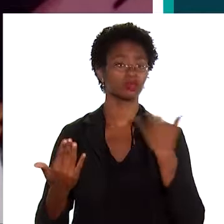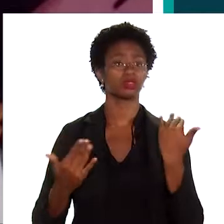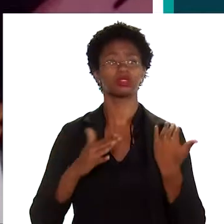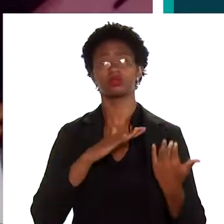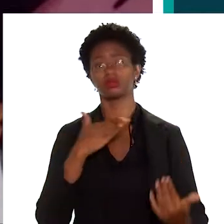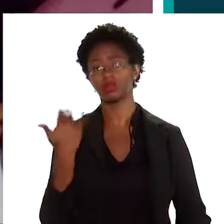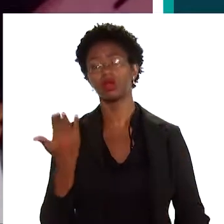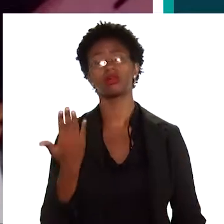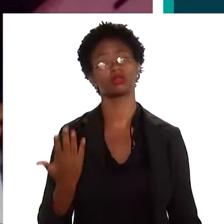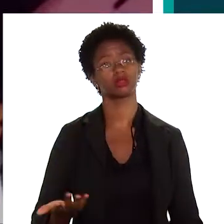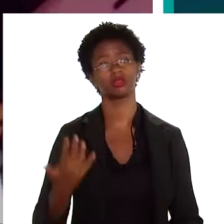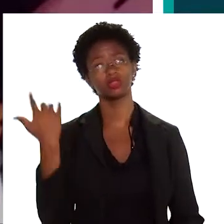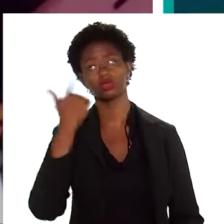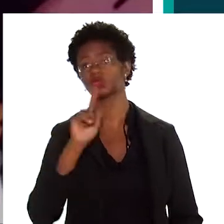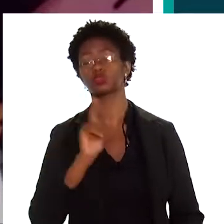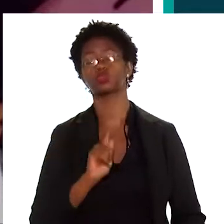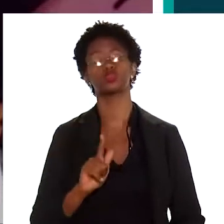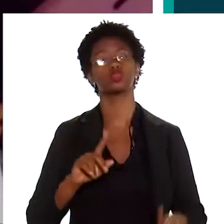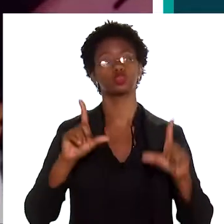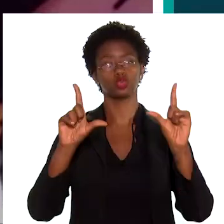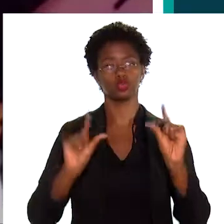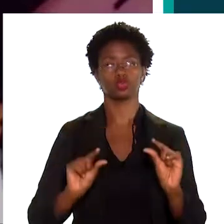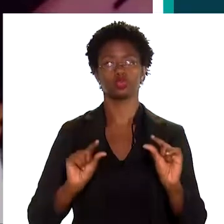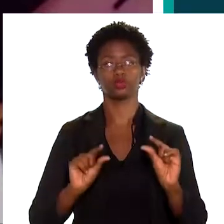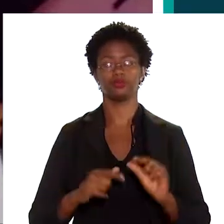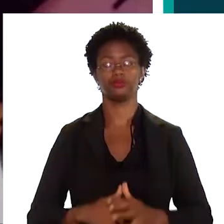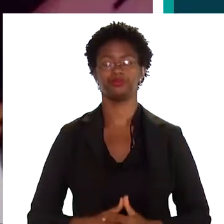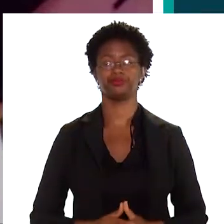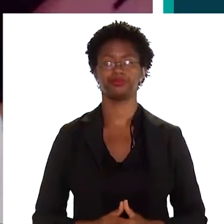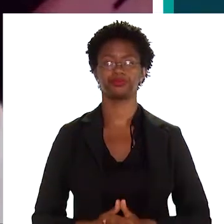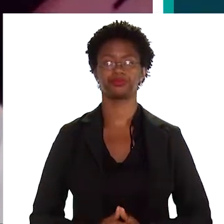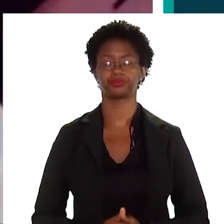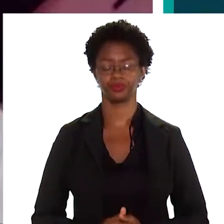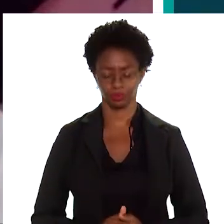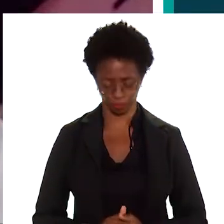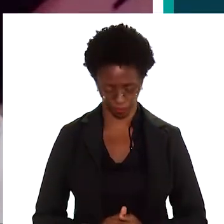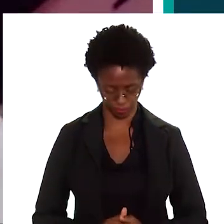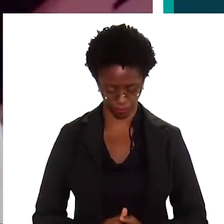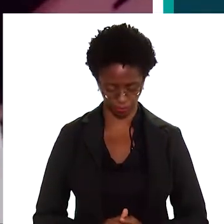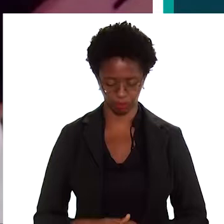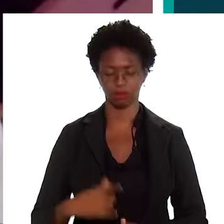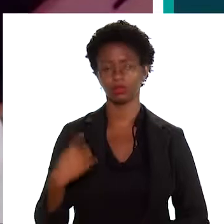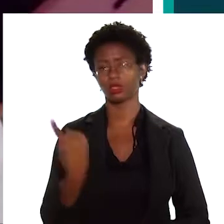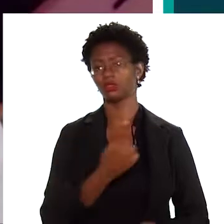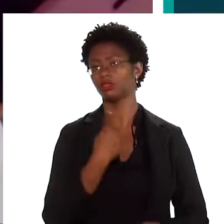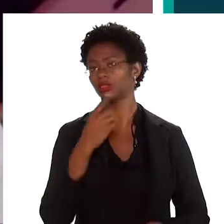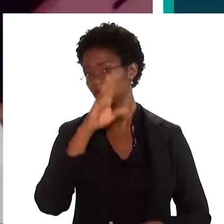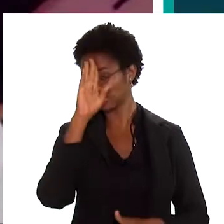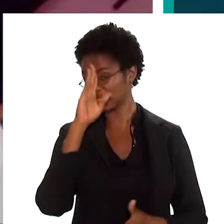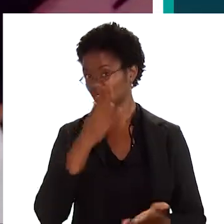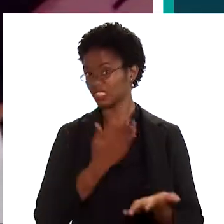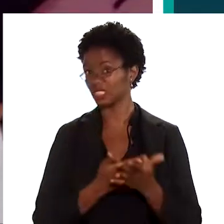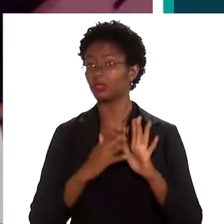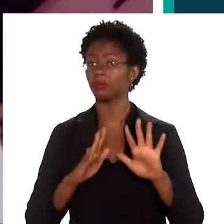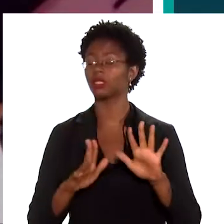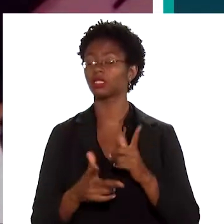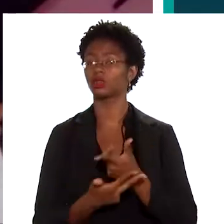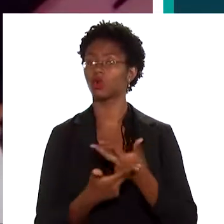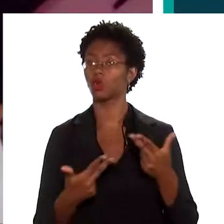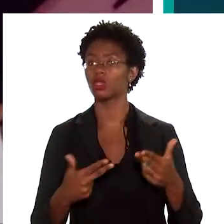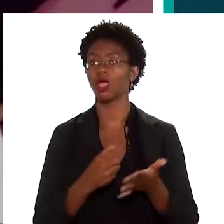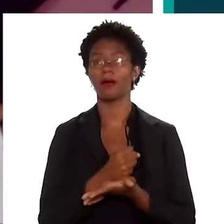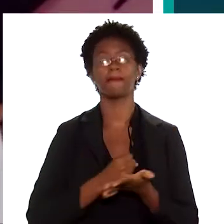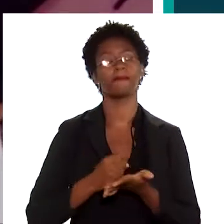mortalidade que não conseguiu reduzir. E o que a gente atribui esse fato a uma questão bastante